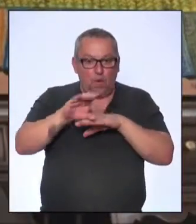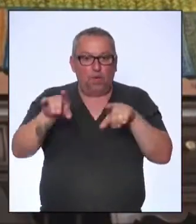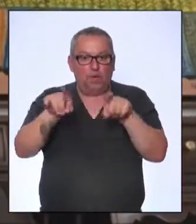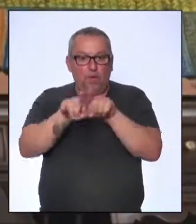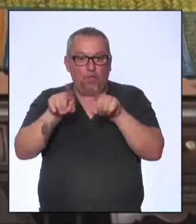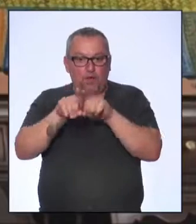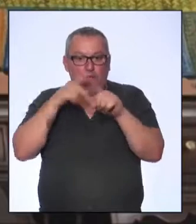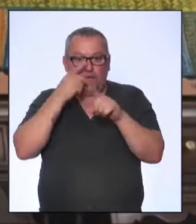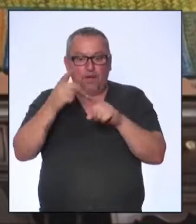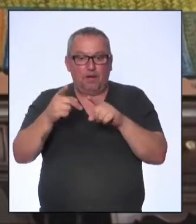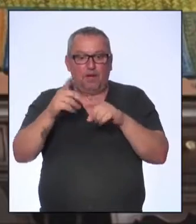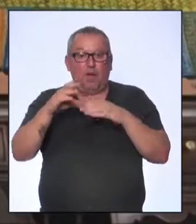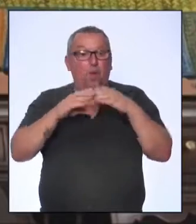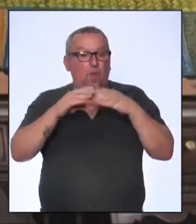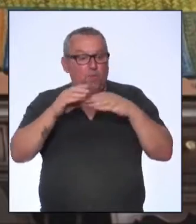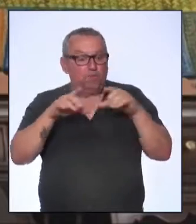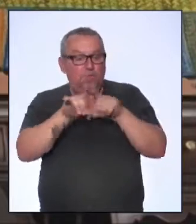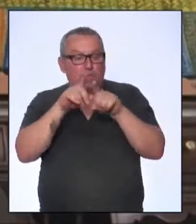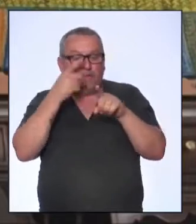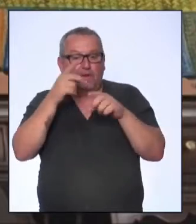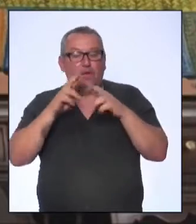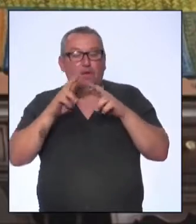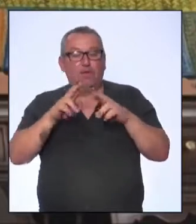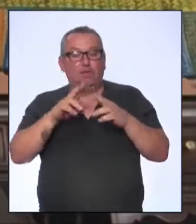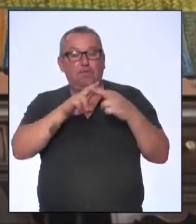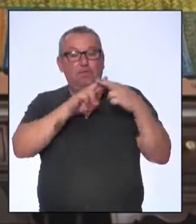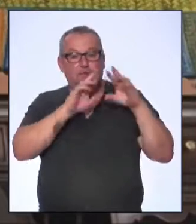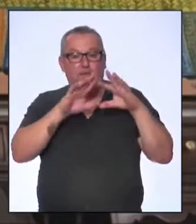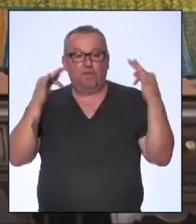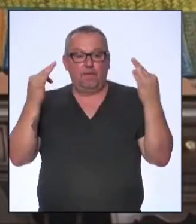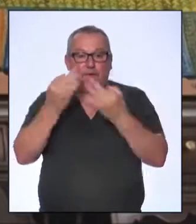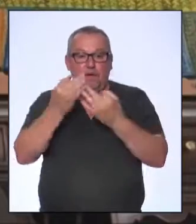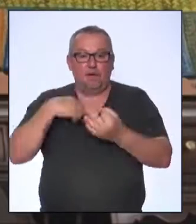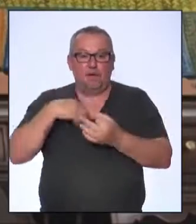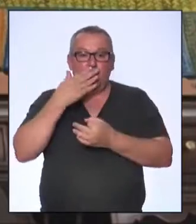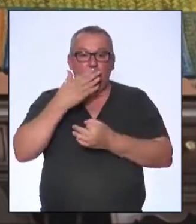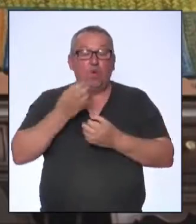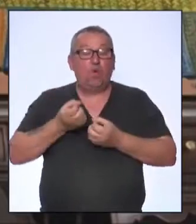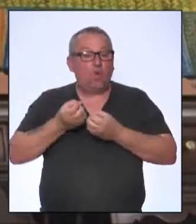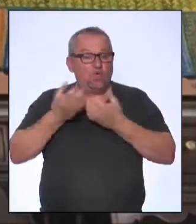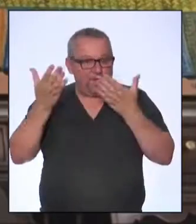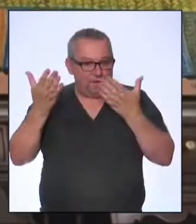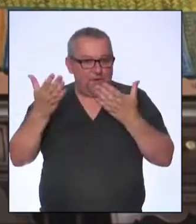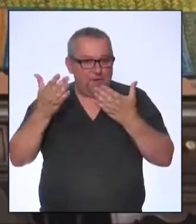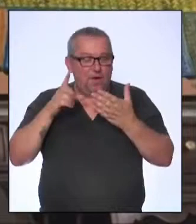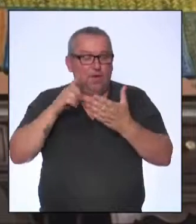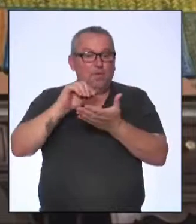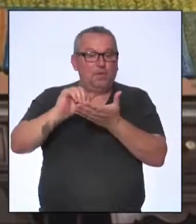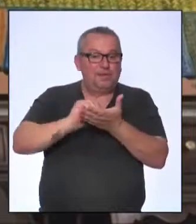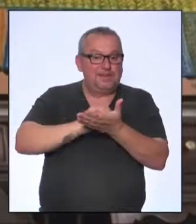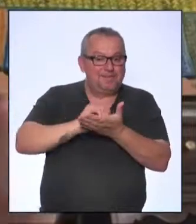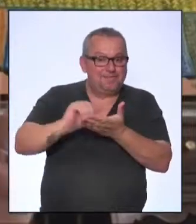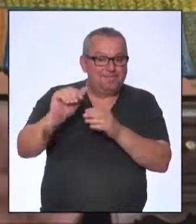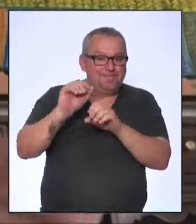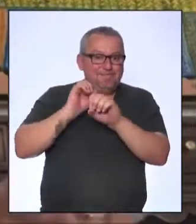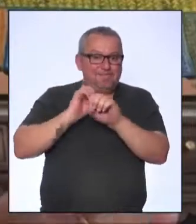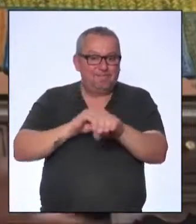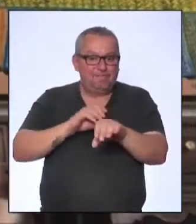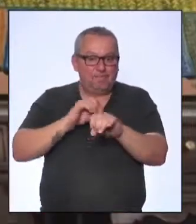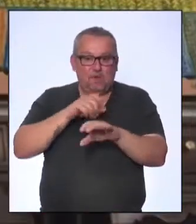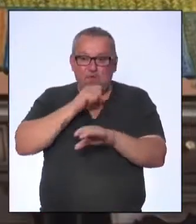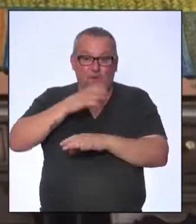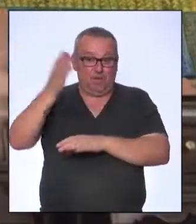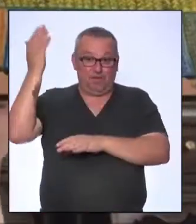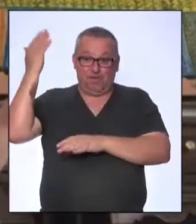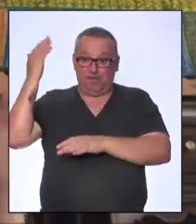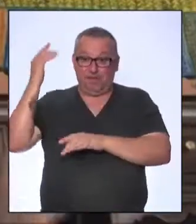da responsabilidade da família. Sim. Eu te confesso que, como secretária da Educação, eu sou antiga,